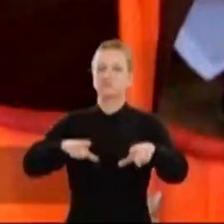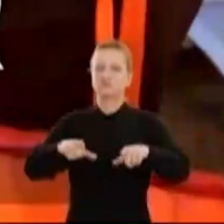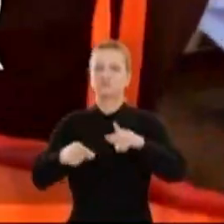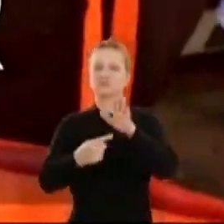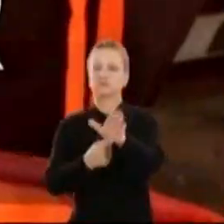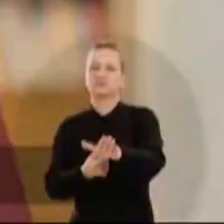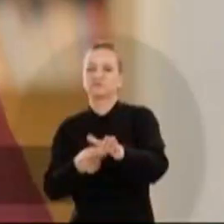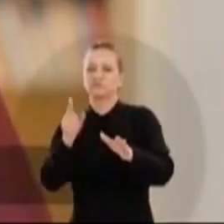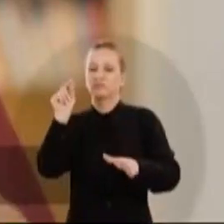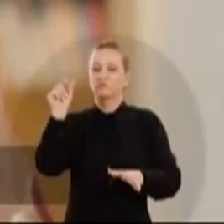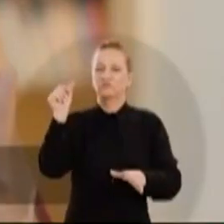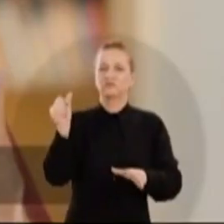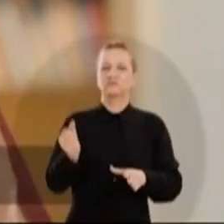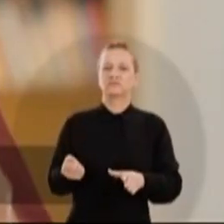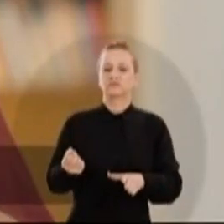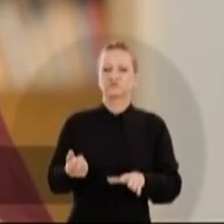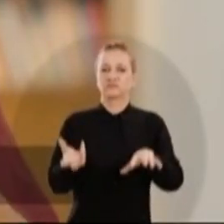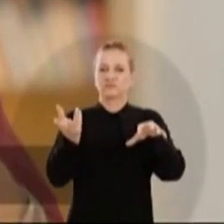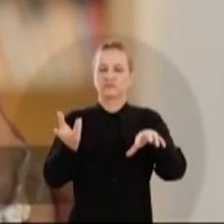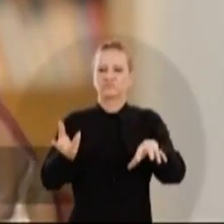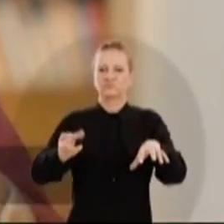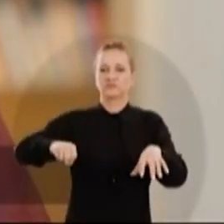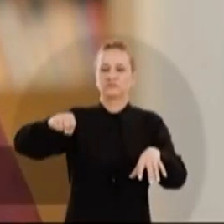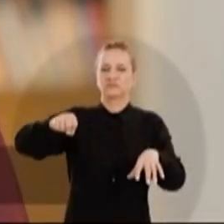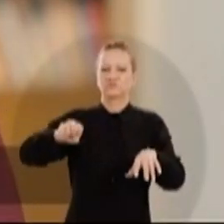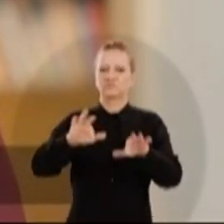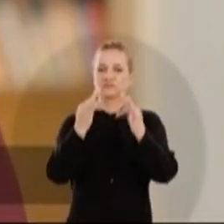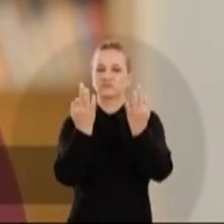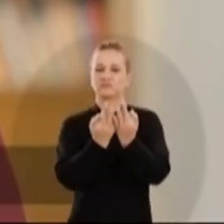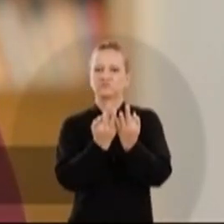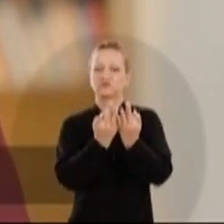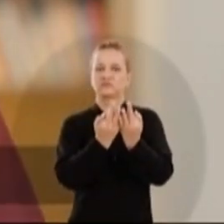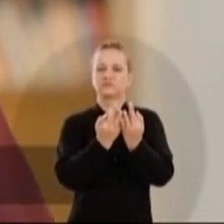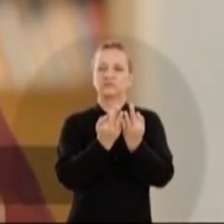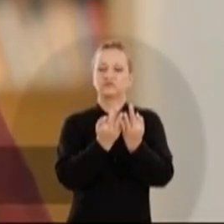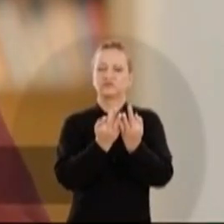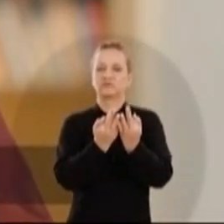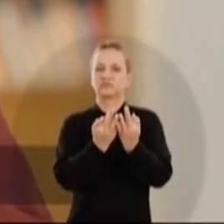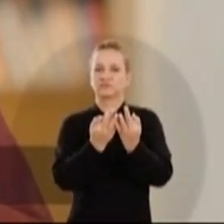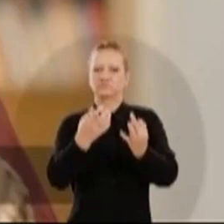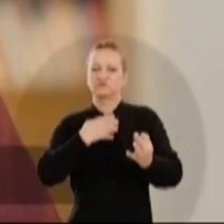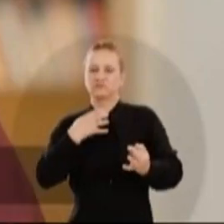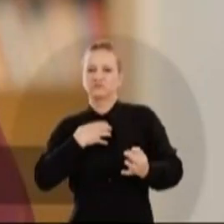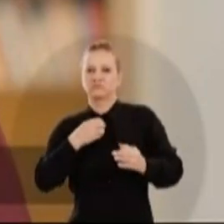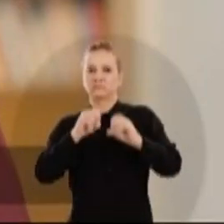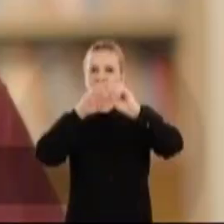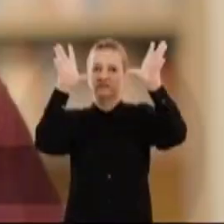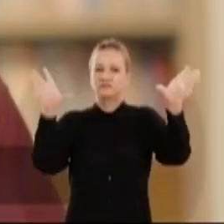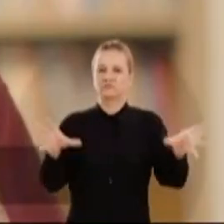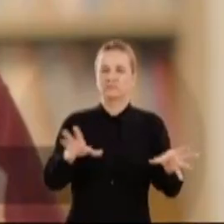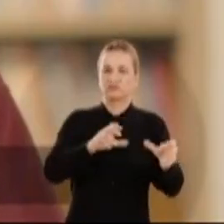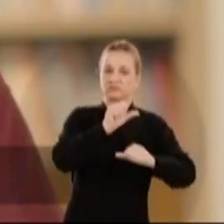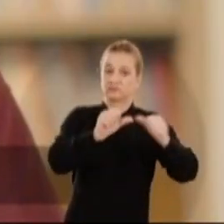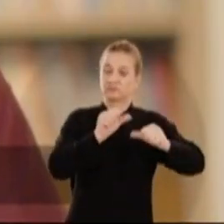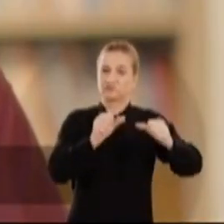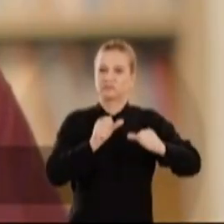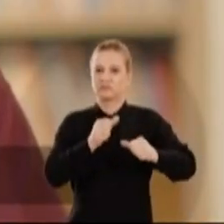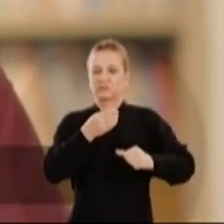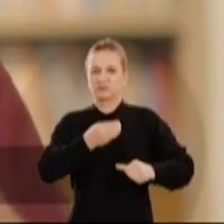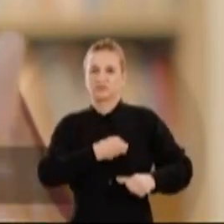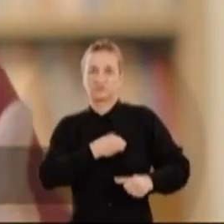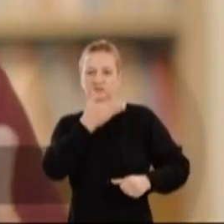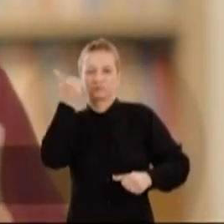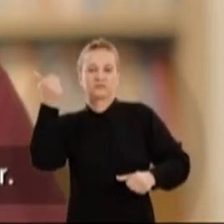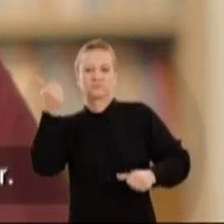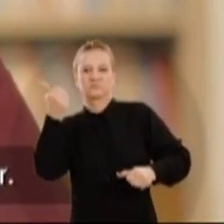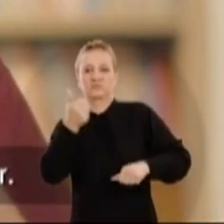pra te mostrar. Os investimentos que nós fizemos na agricultura familiar tinham um sentido claro: gerar renda,